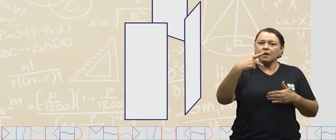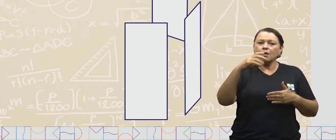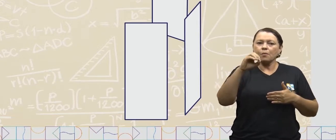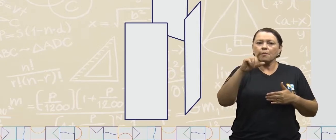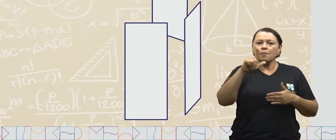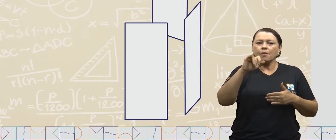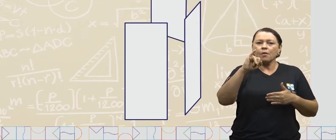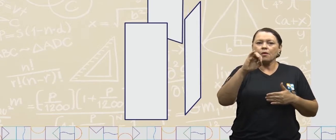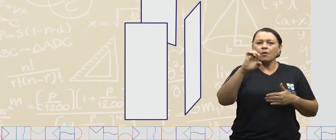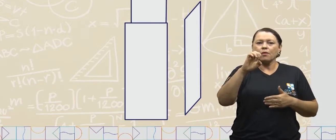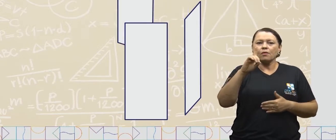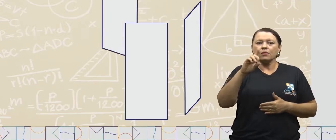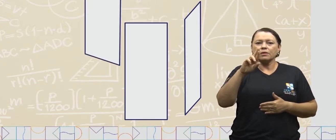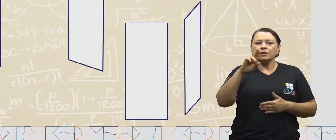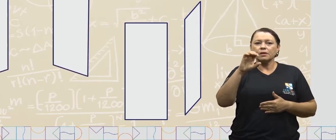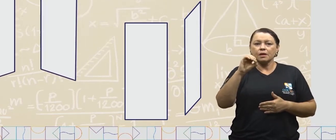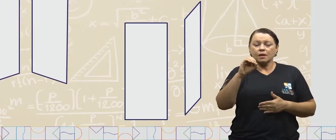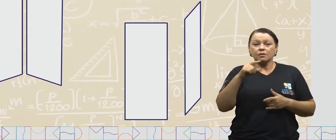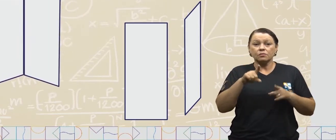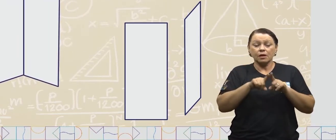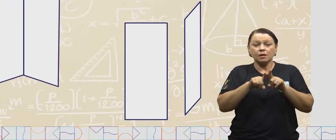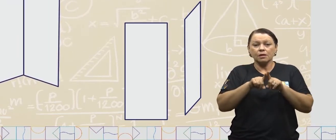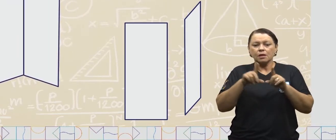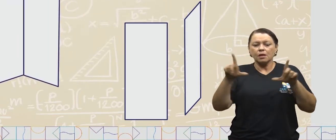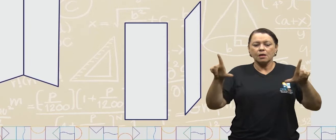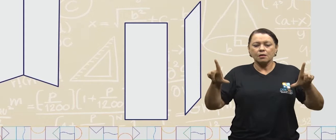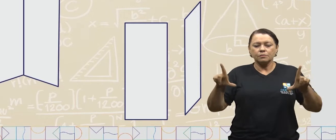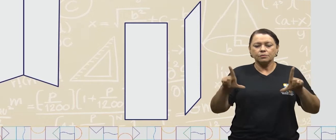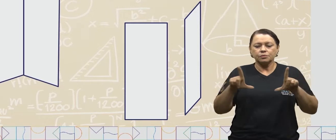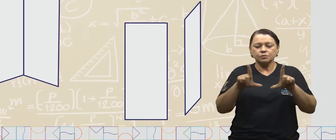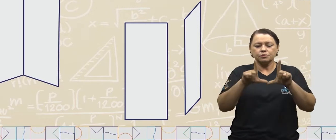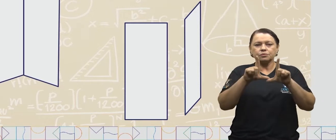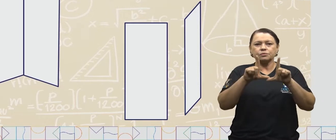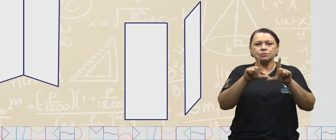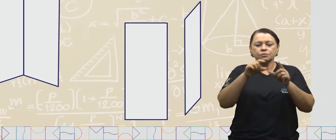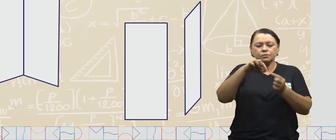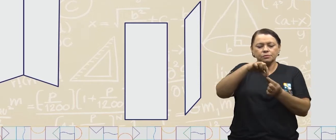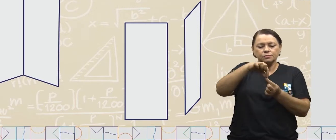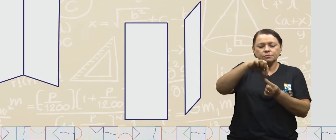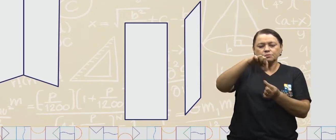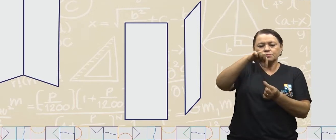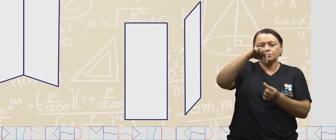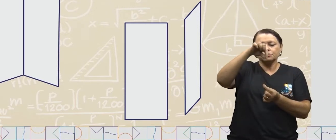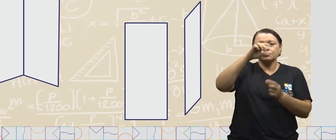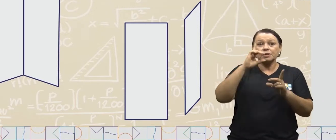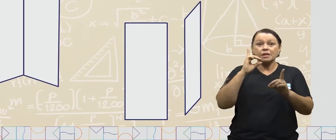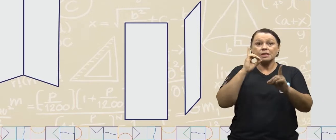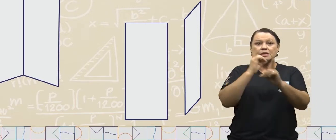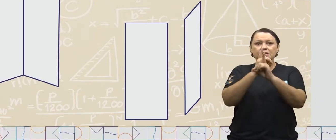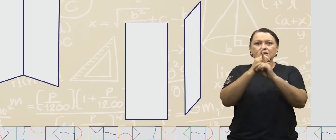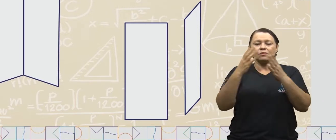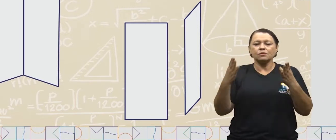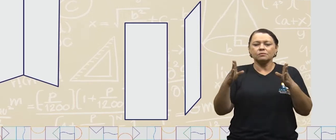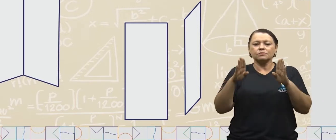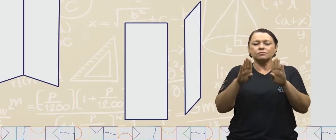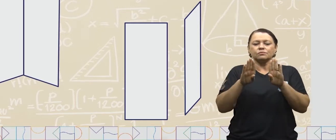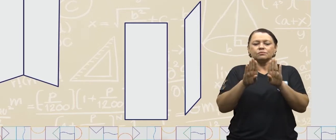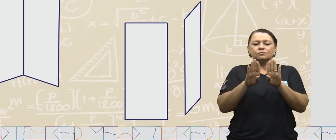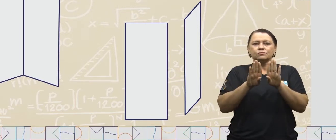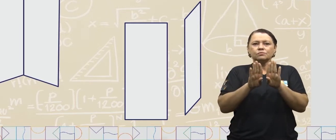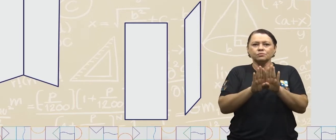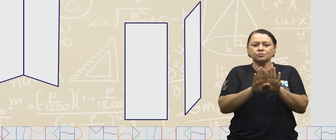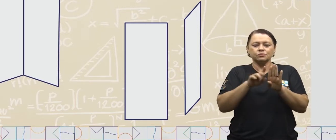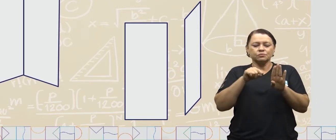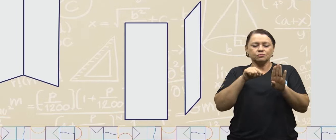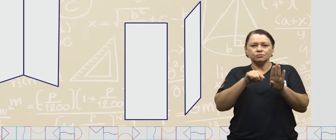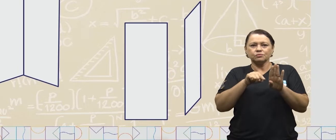que duas ou mais faces se encontram, os segmentos de reta que as compõem se encaixam, formando